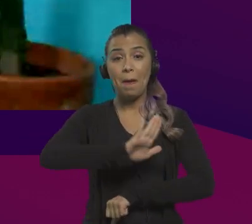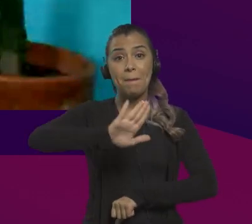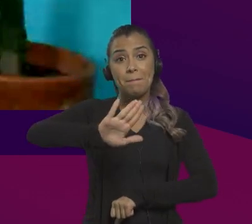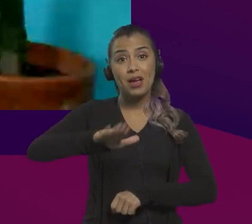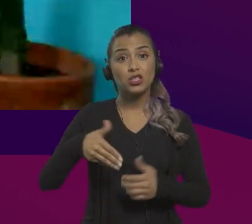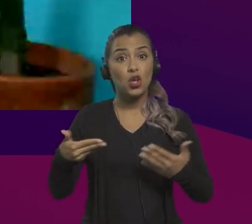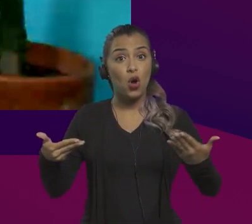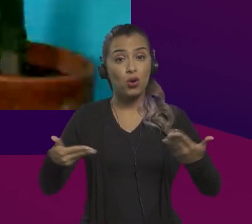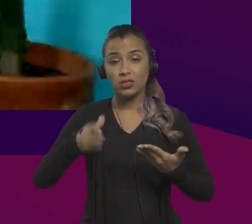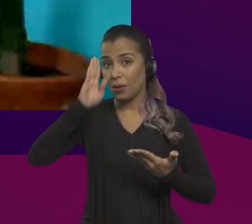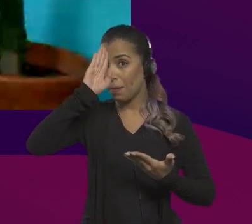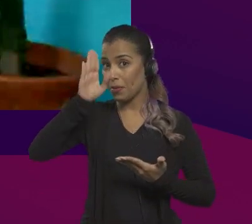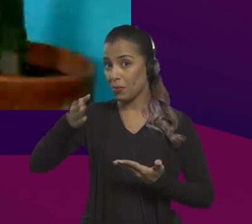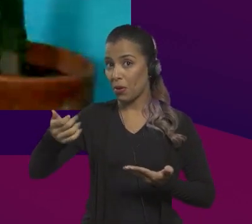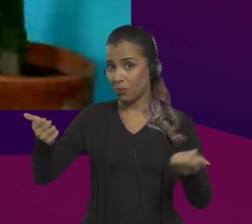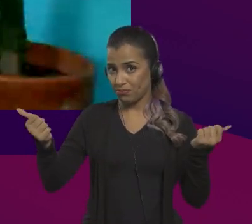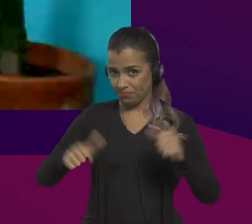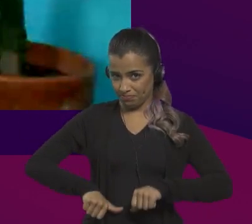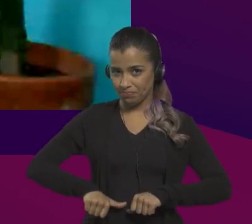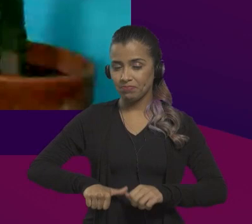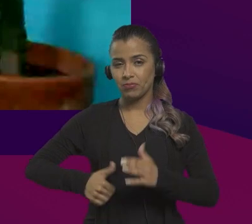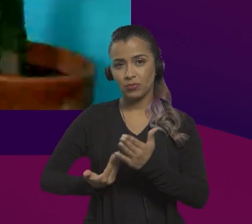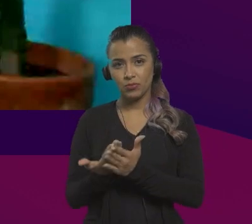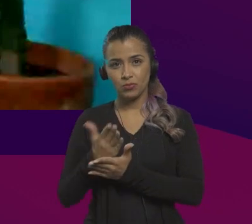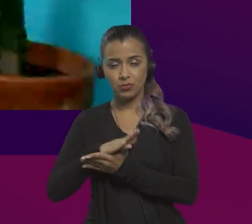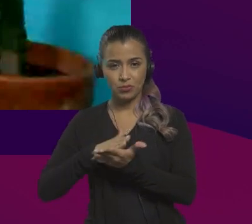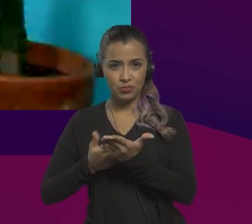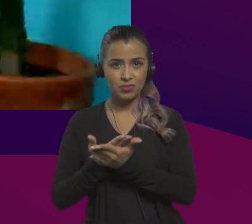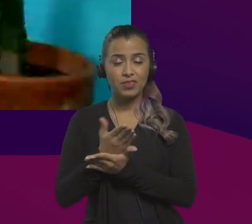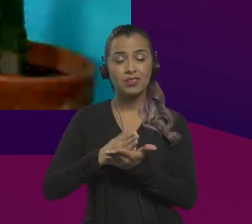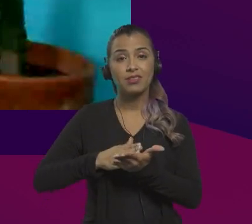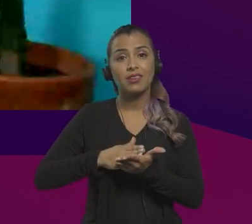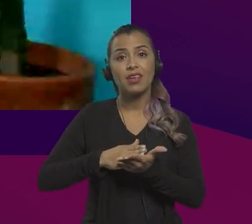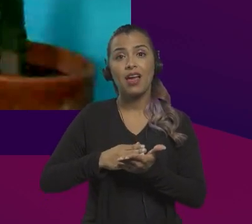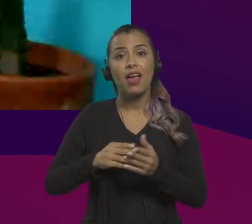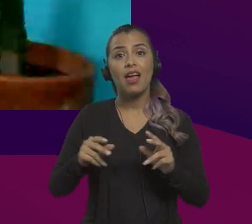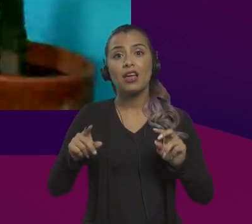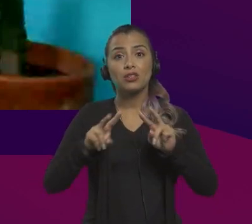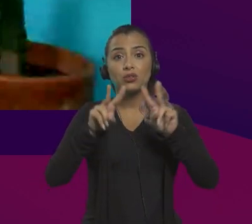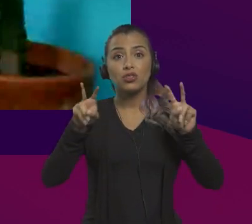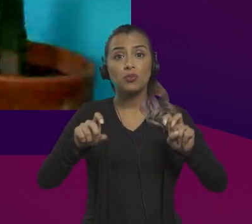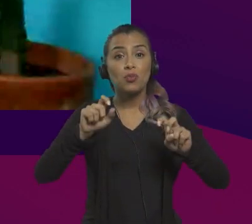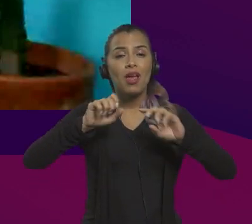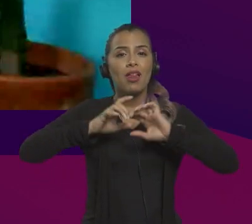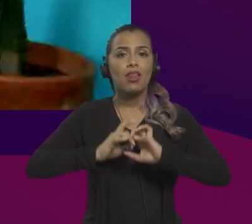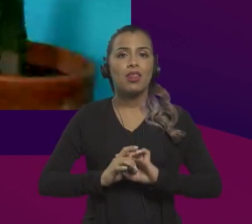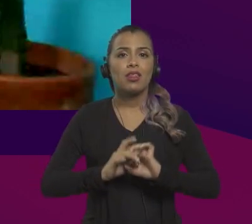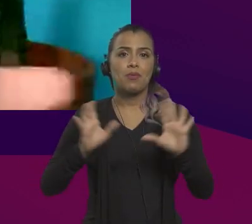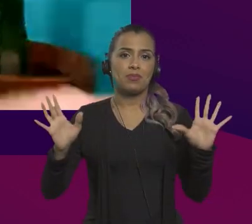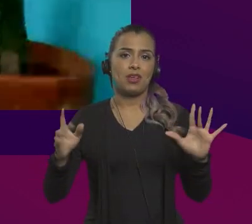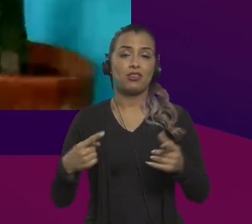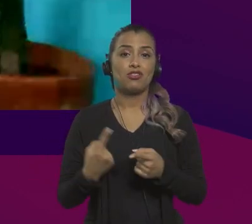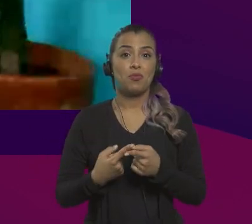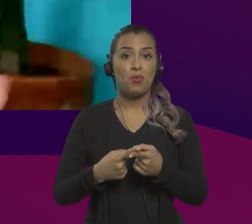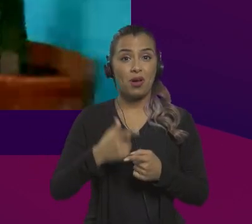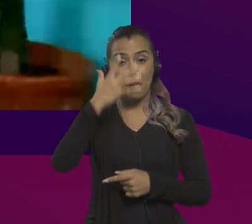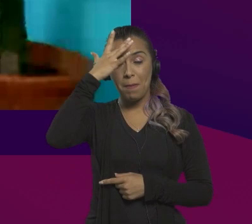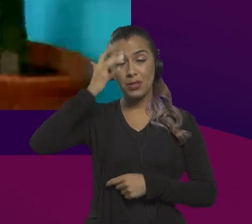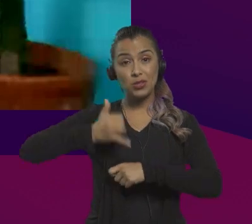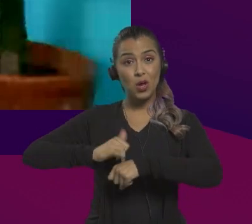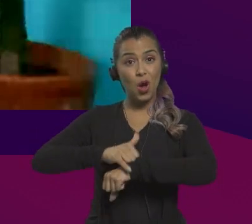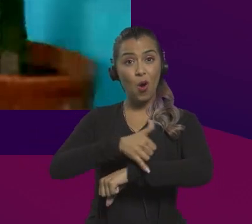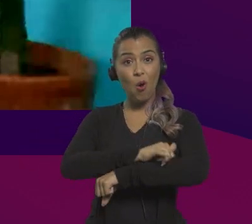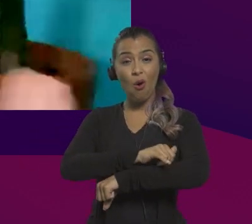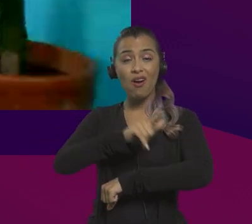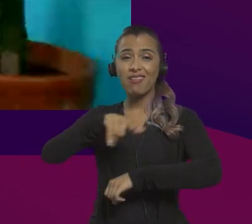hoje, principalmente quando a gente está avançando na pauta de corpo, é justamente com a liberdade que as pessoas gordas estão conquistando. Porque o corpo gordo sempre vai incomodar e